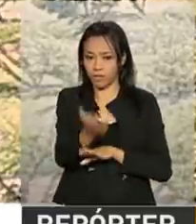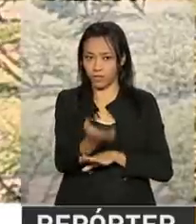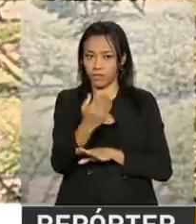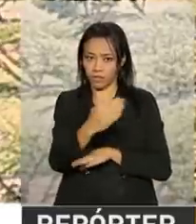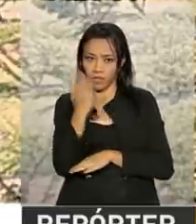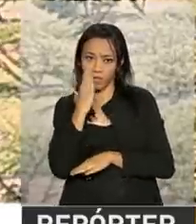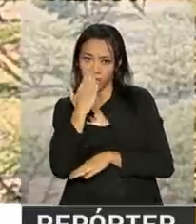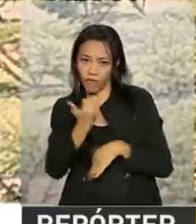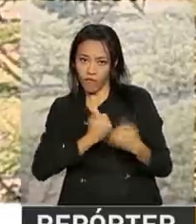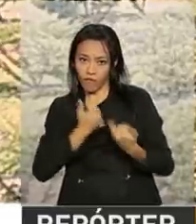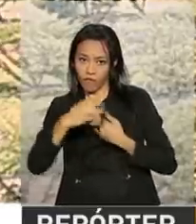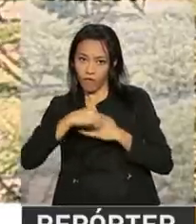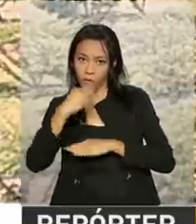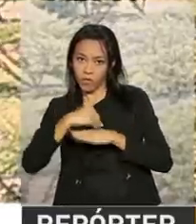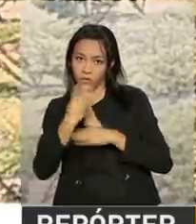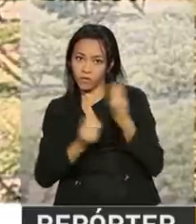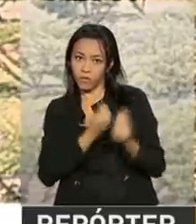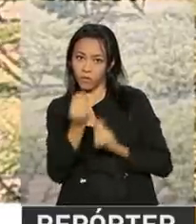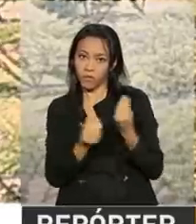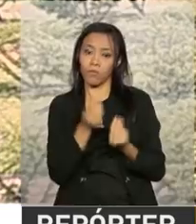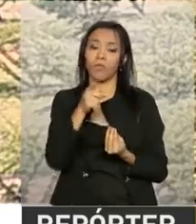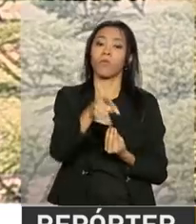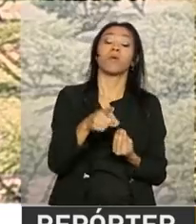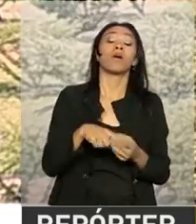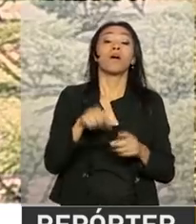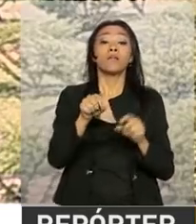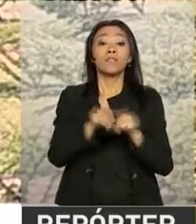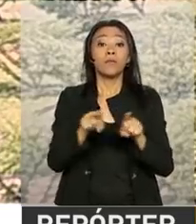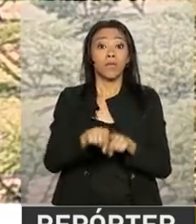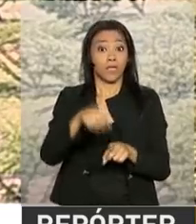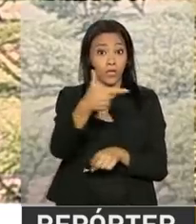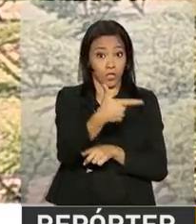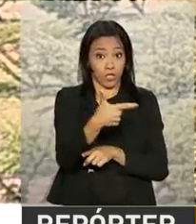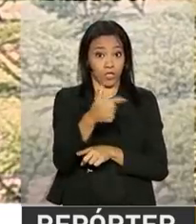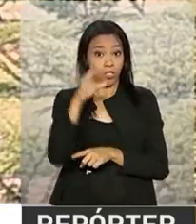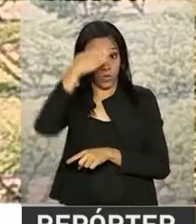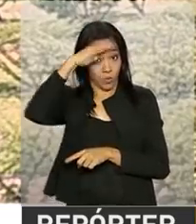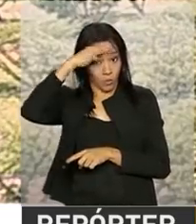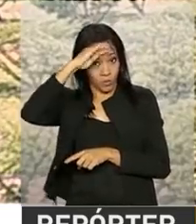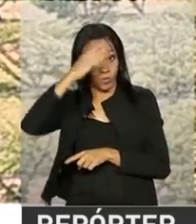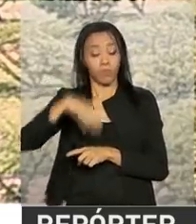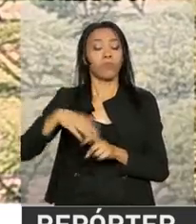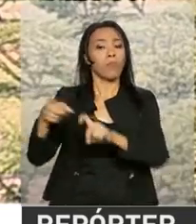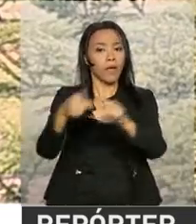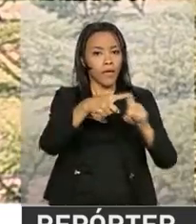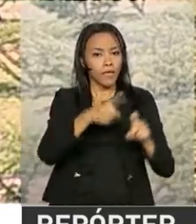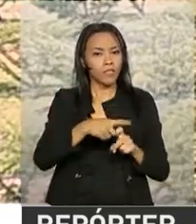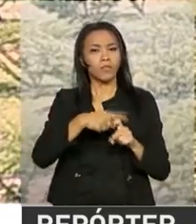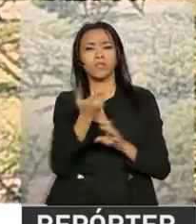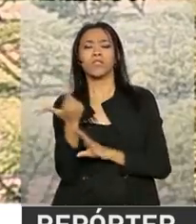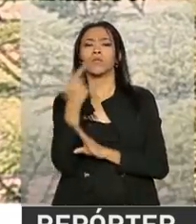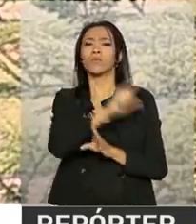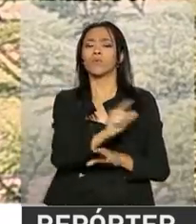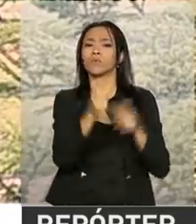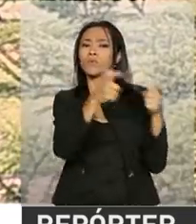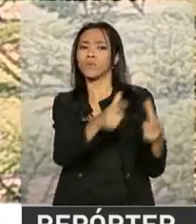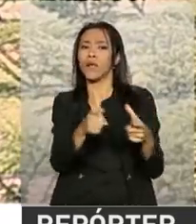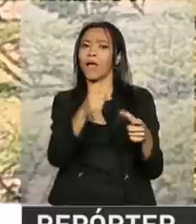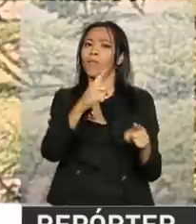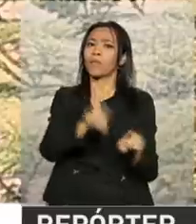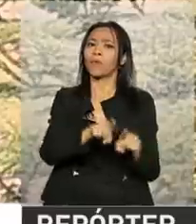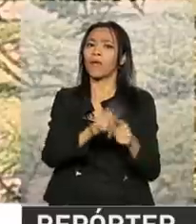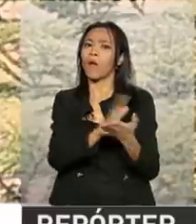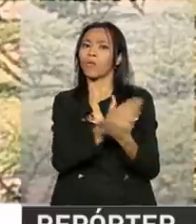ofertadas, 708 estão atualmente ocupadas. Ocupadas por médicos cubanos e as demais são reposições periódicas devido às saídas